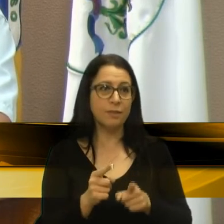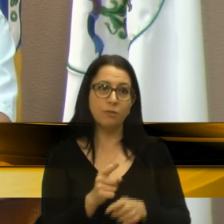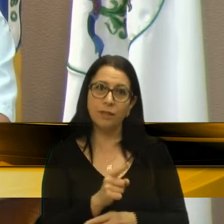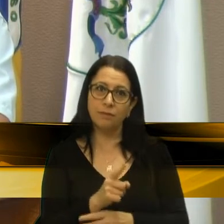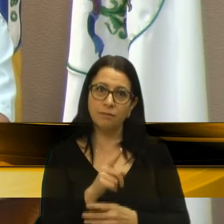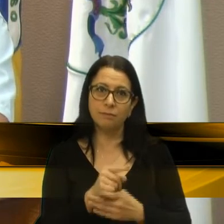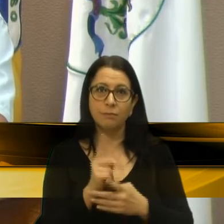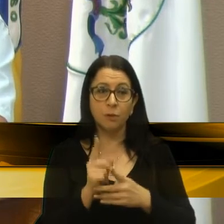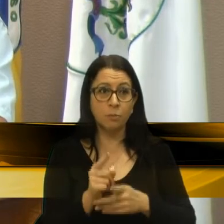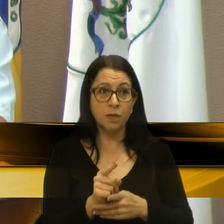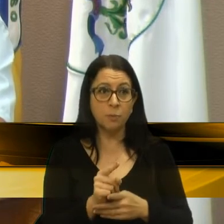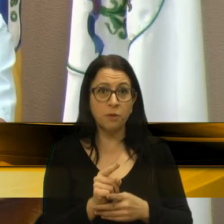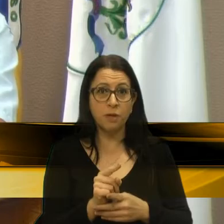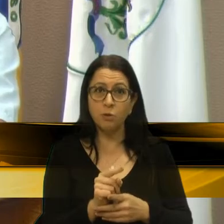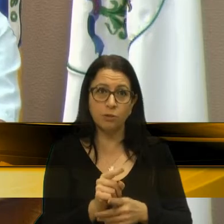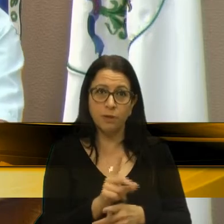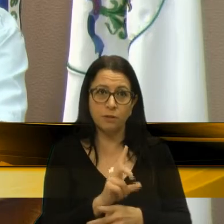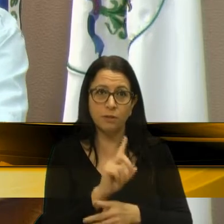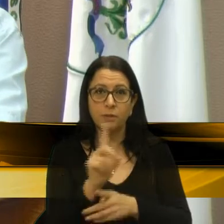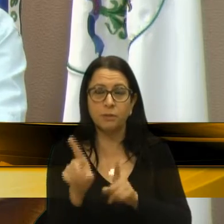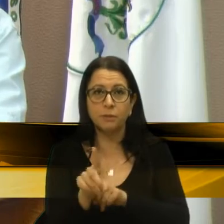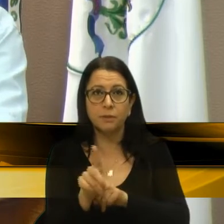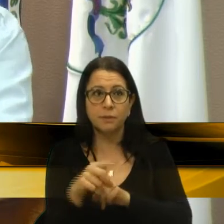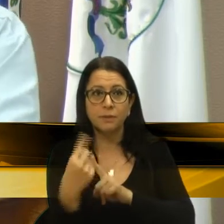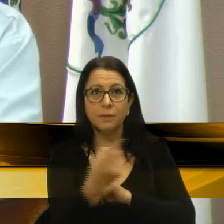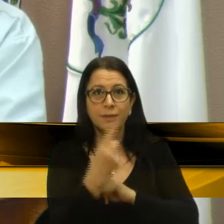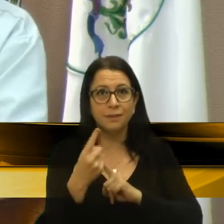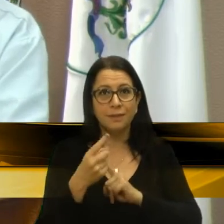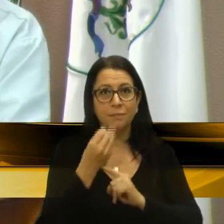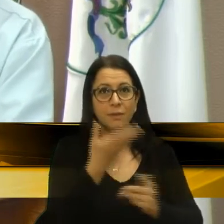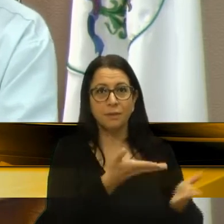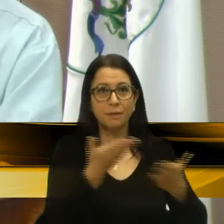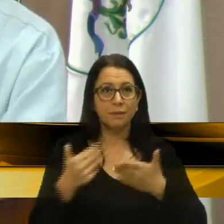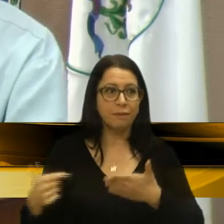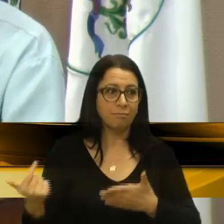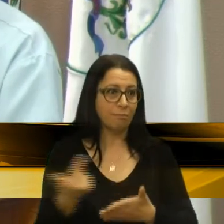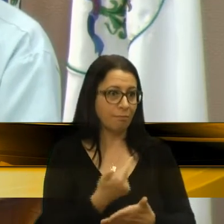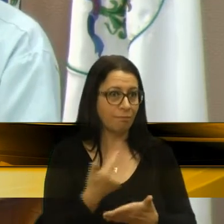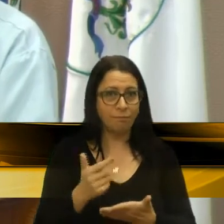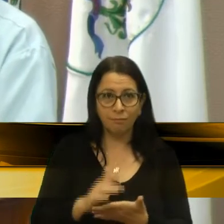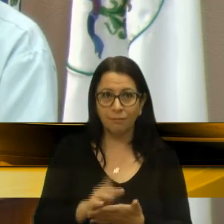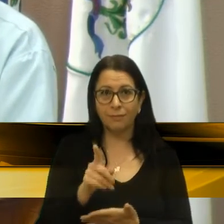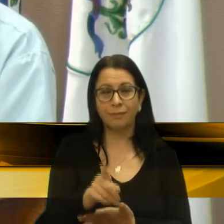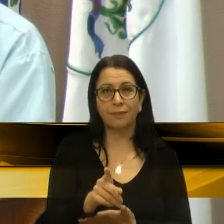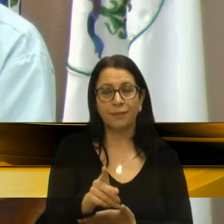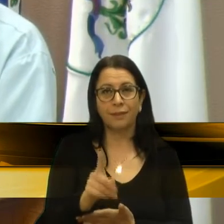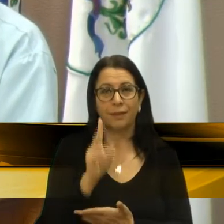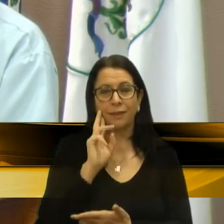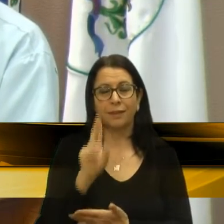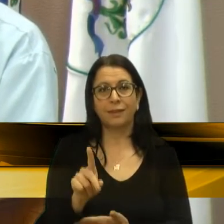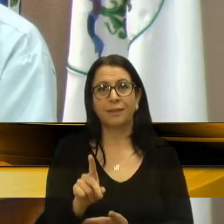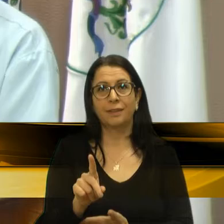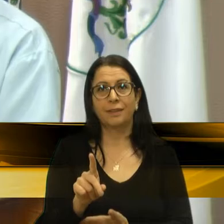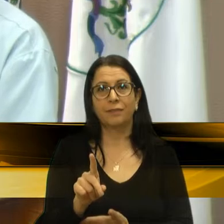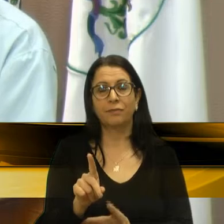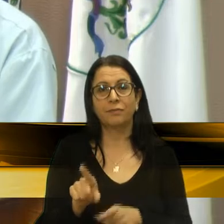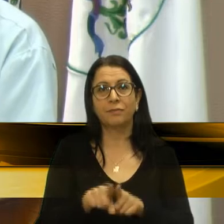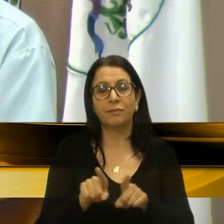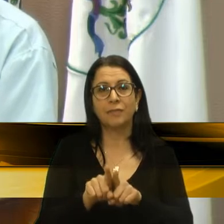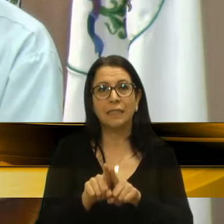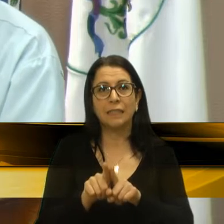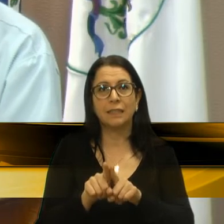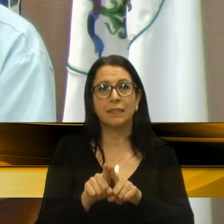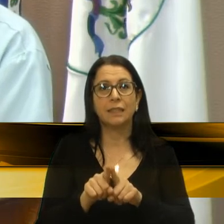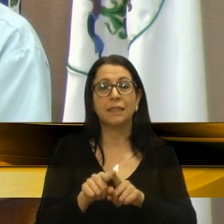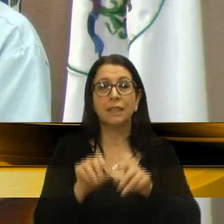possam que queiram participar será serão bem vindos e cada um com certeza se com os falares dar de seu